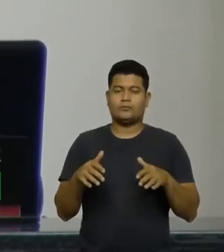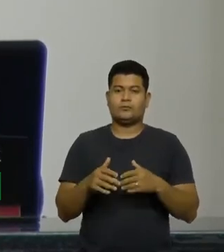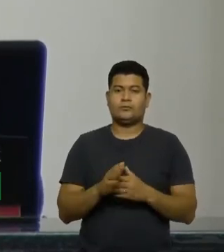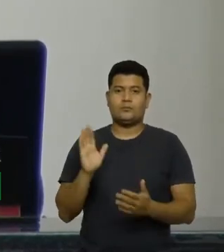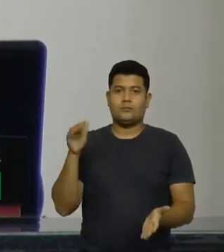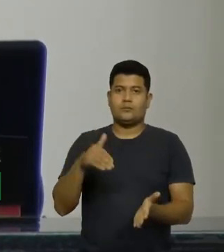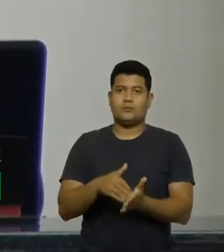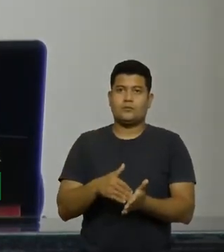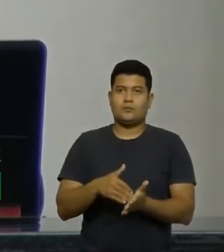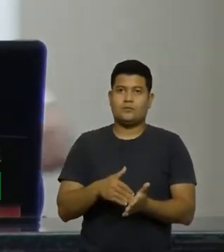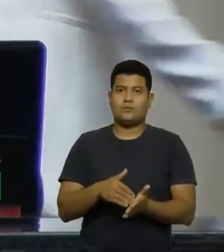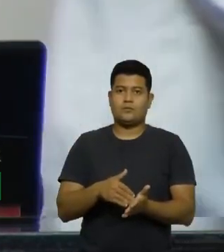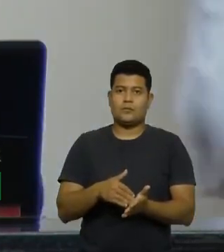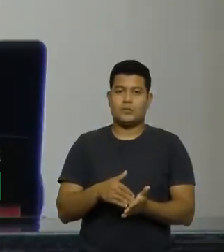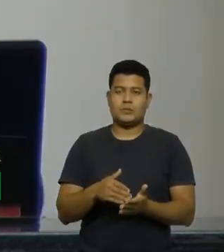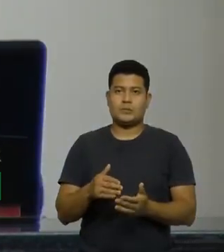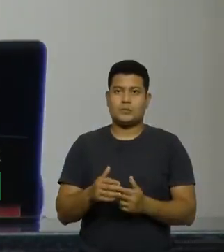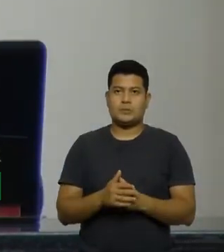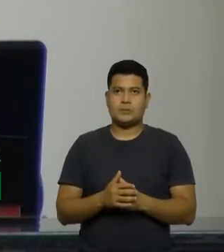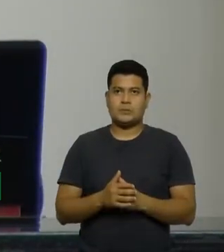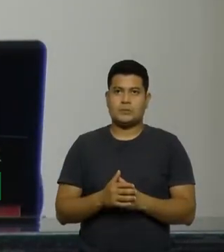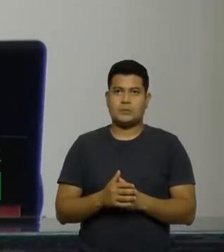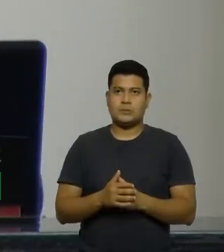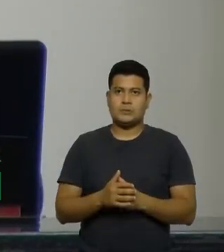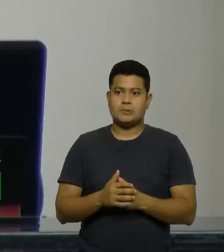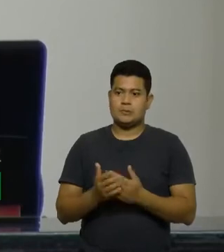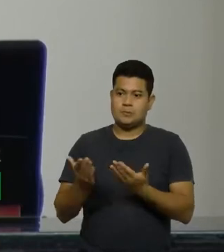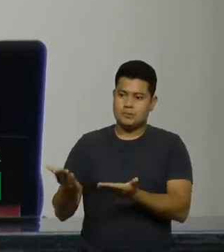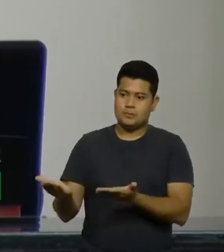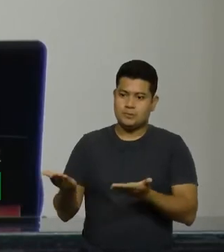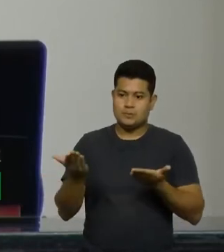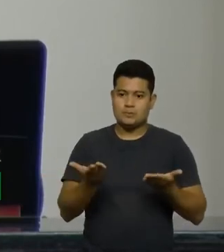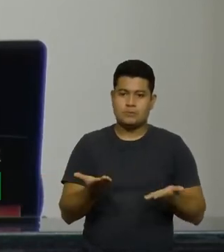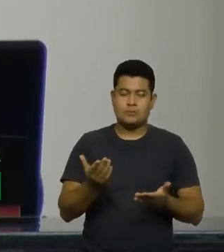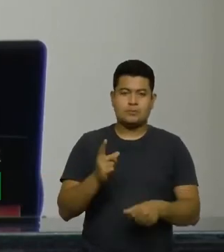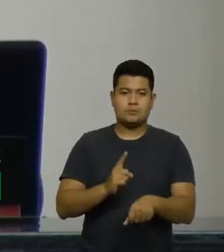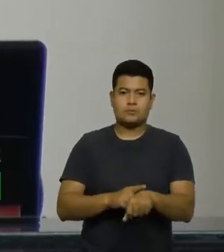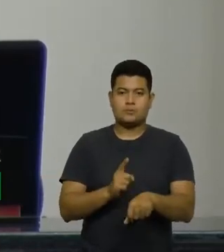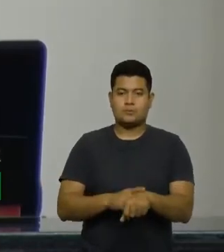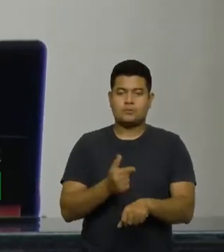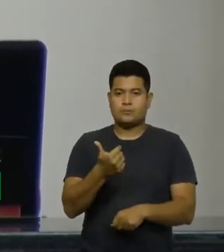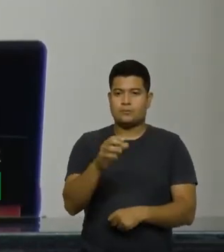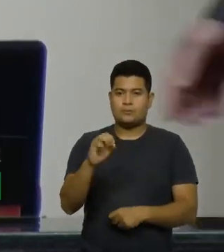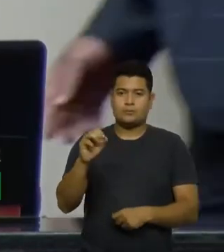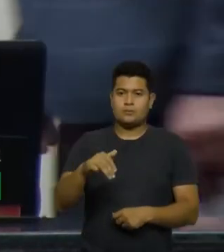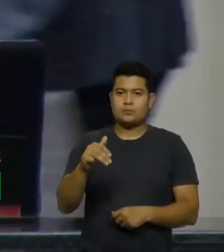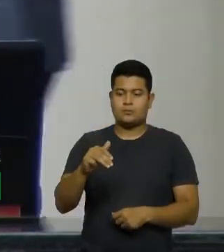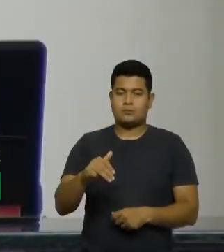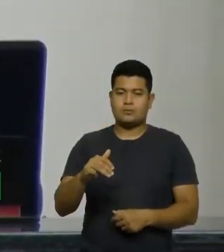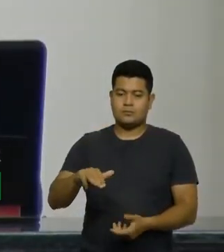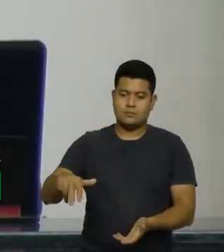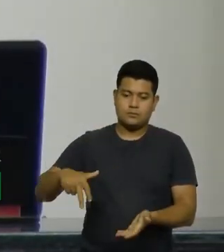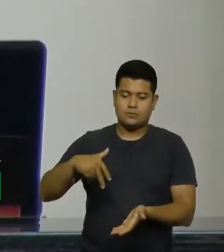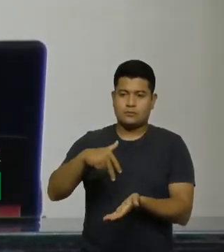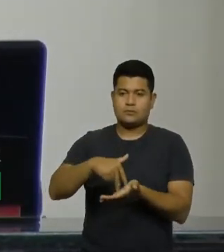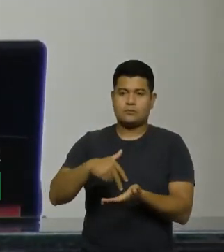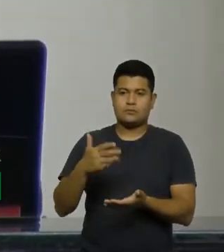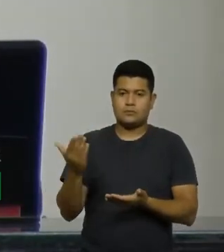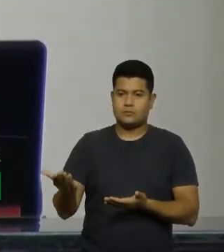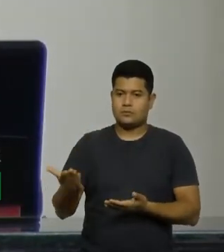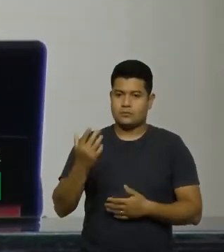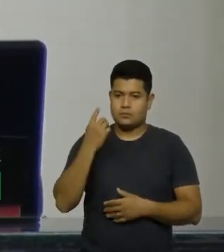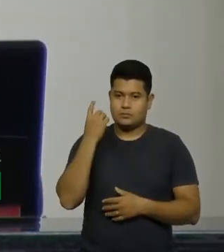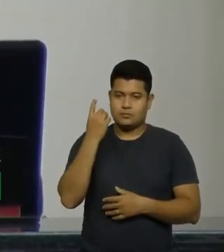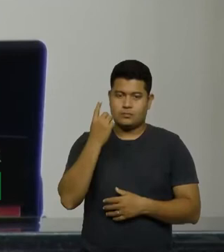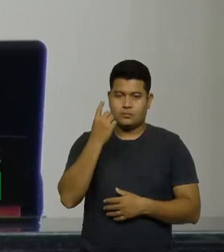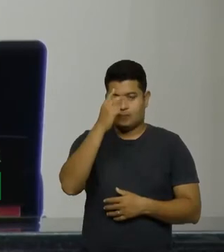até o uso da palavra por 10 minutos, para que o excelentíssimo